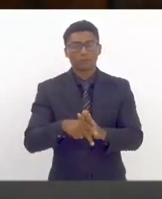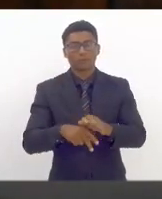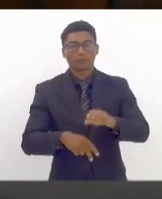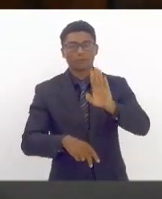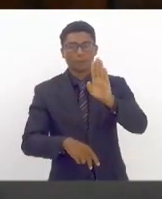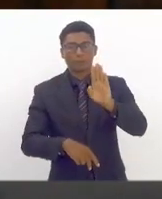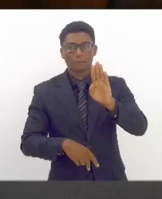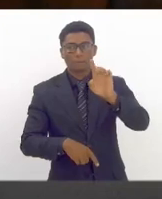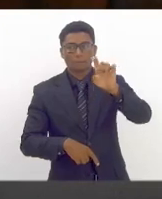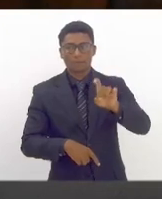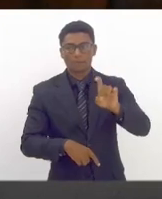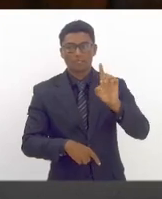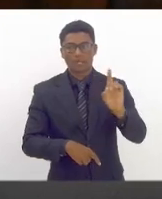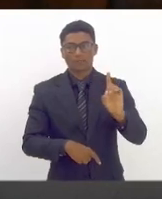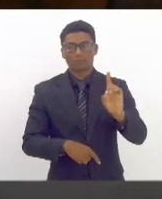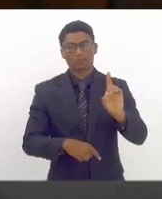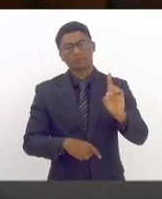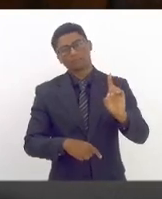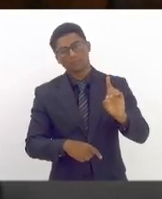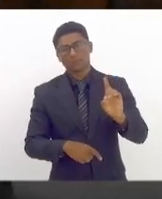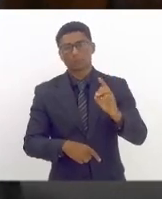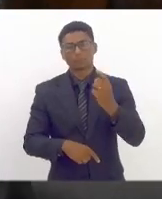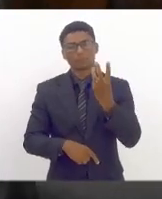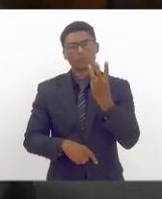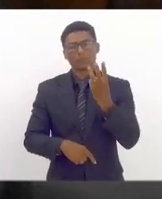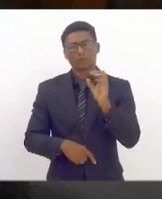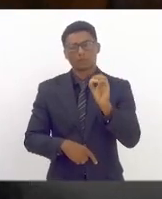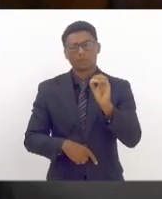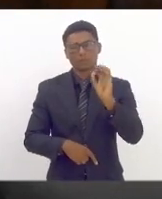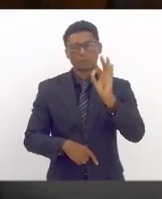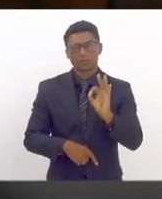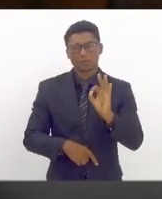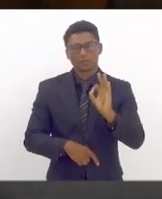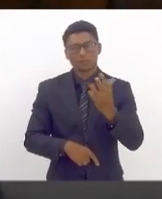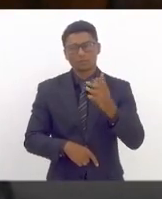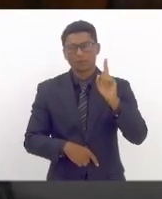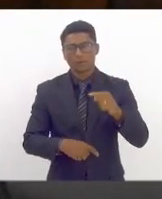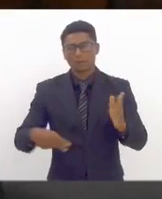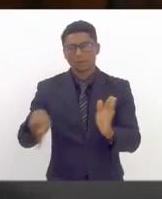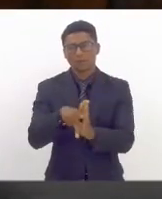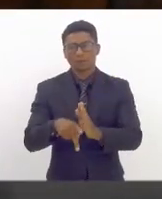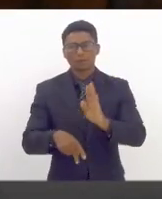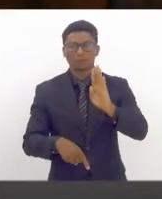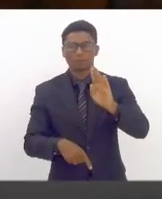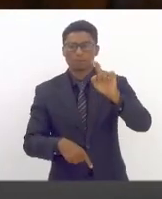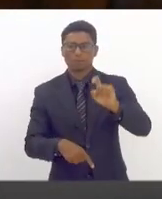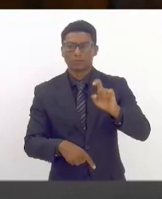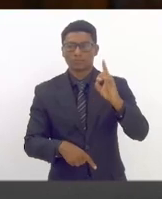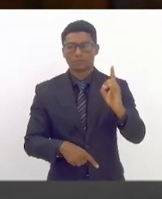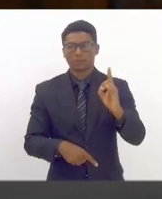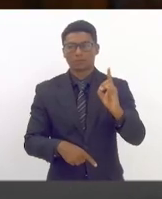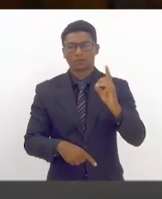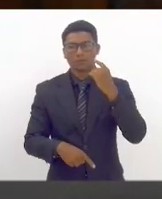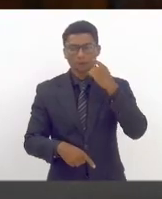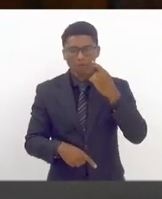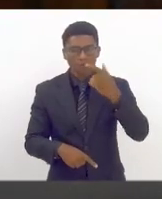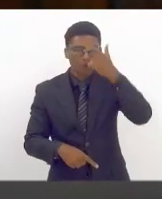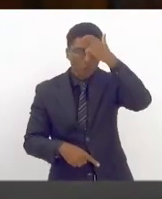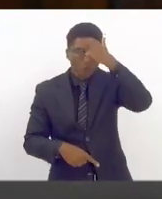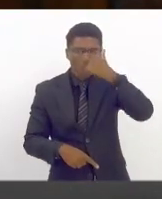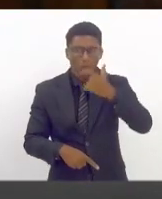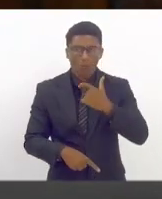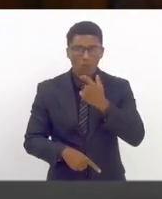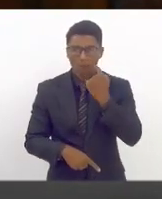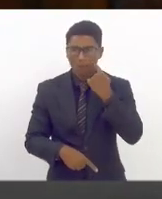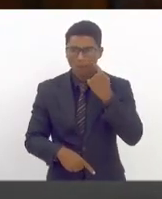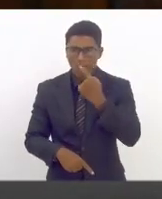quase 30% dos dos prêmios no final da Baixada eu vejo aqui os rostos né